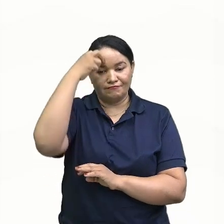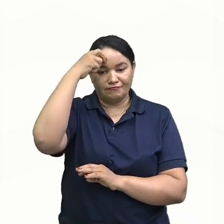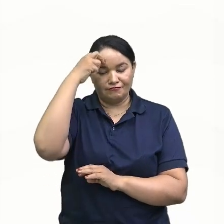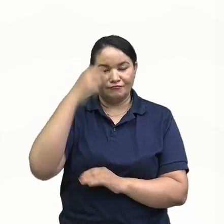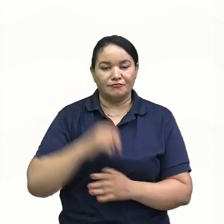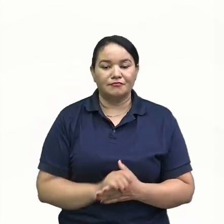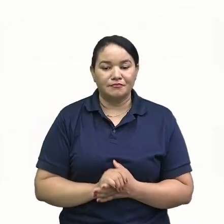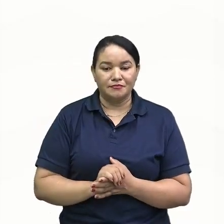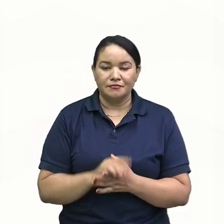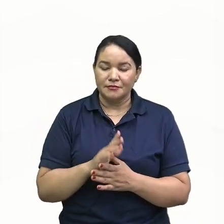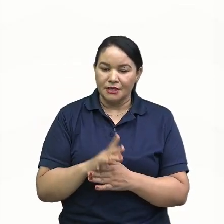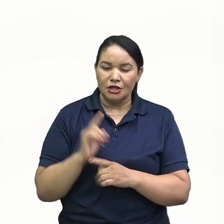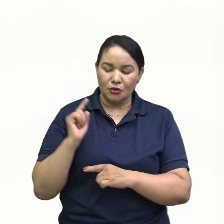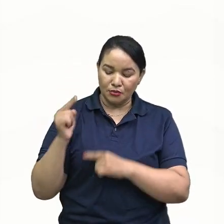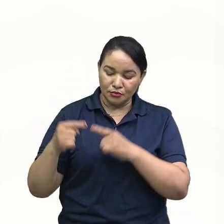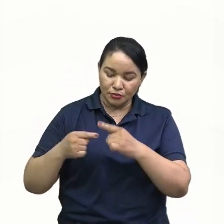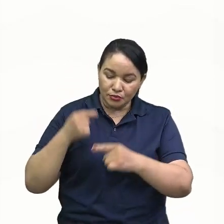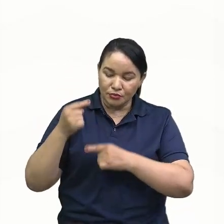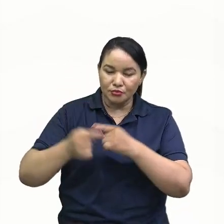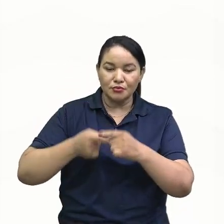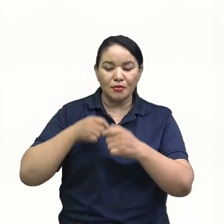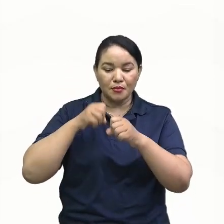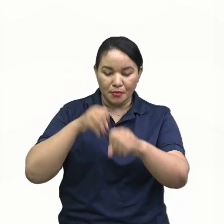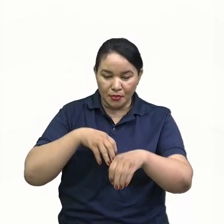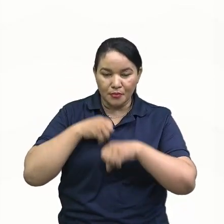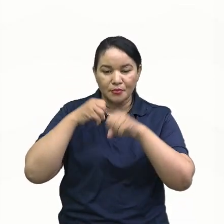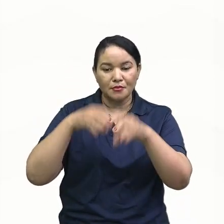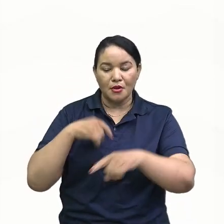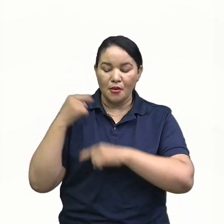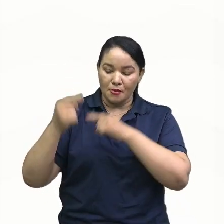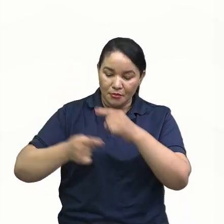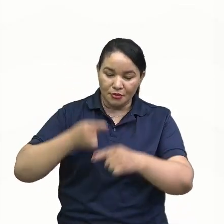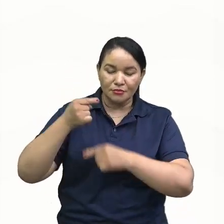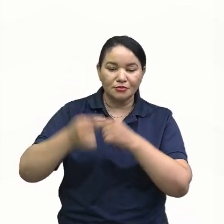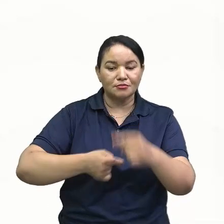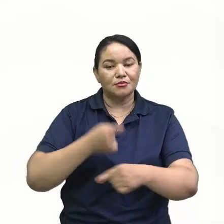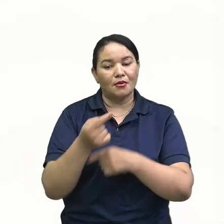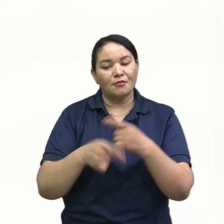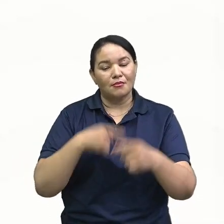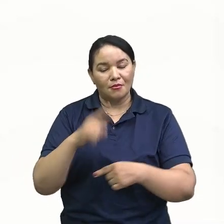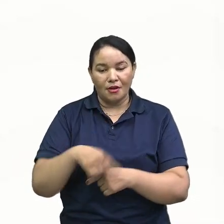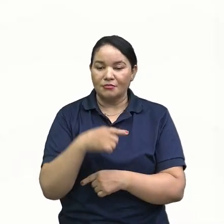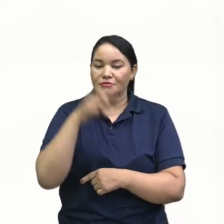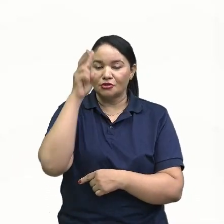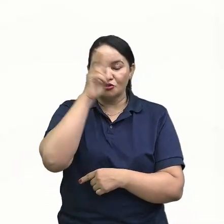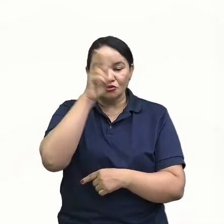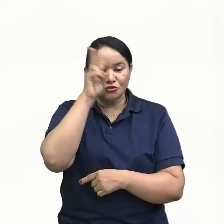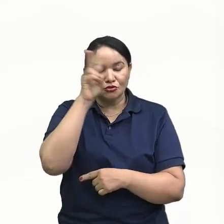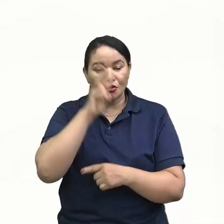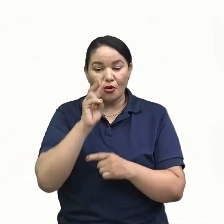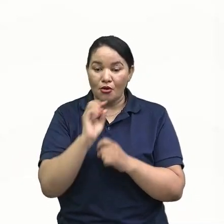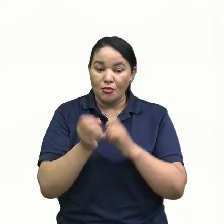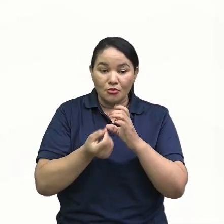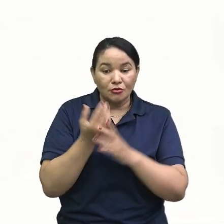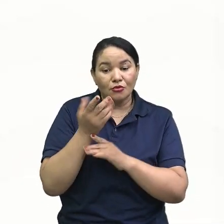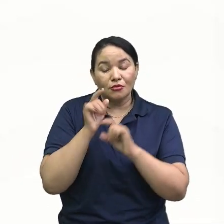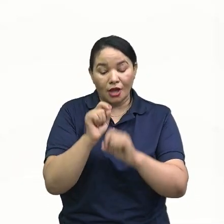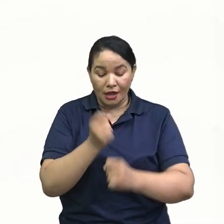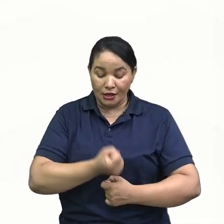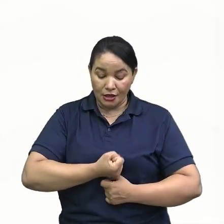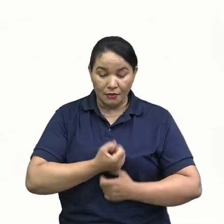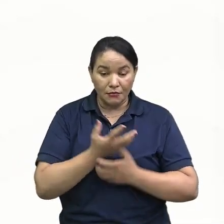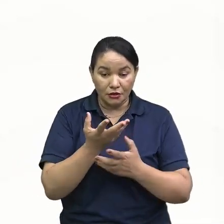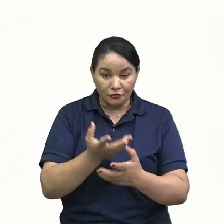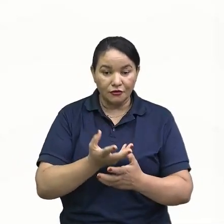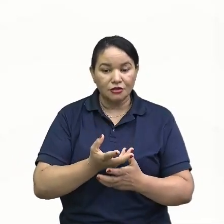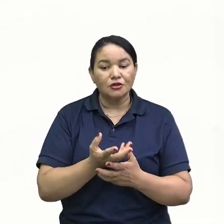sendo passado de geração em geração. Uma história que se transformou em uma